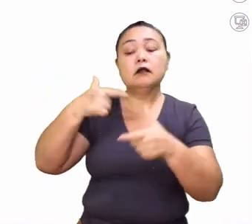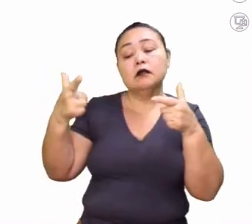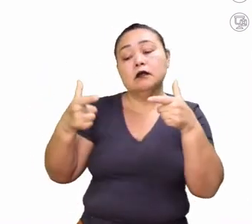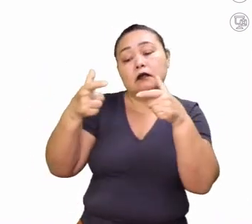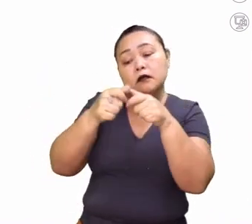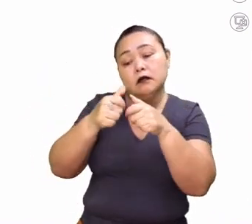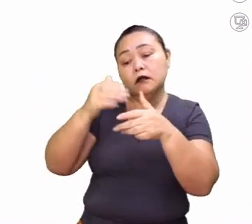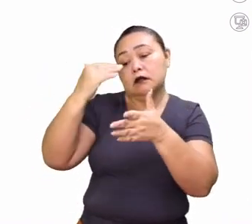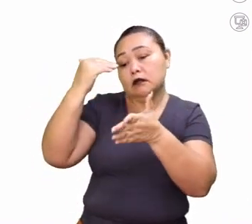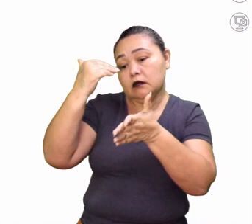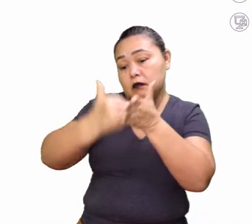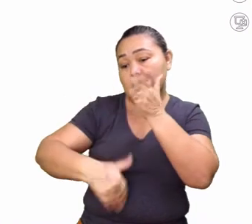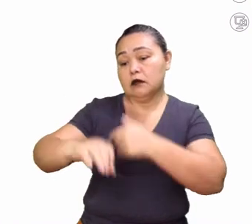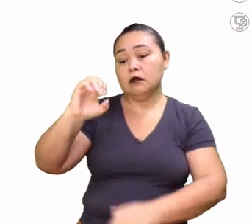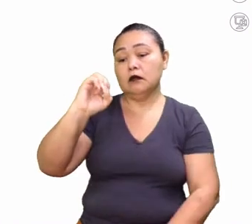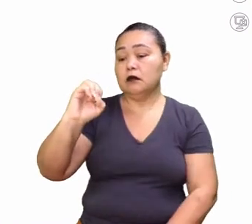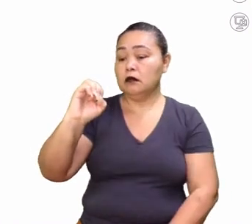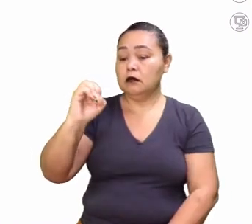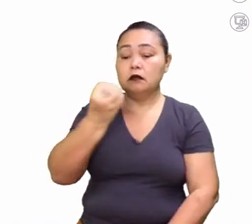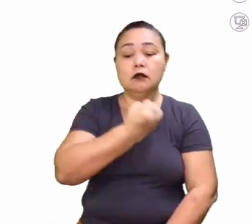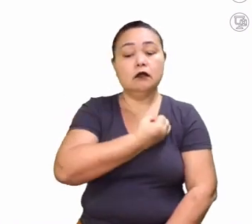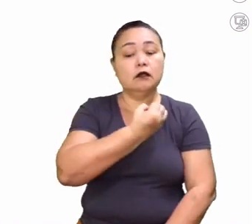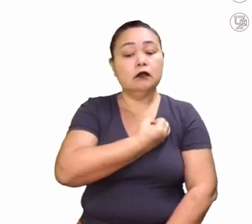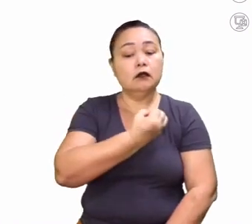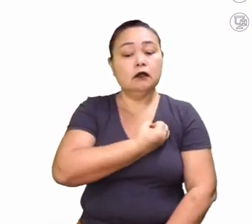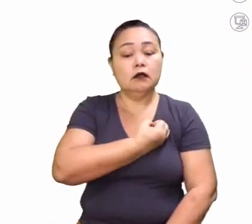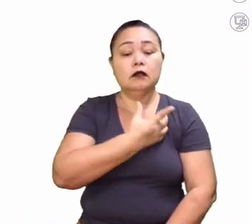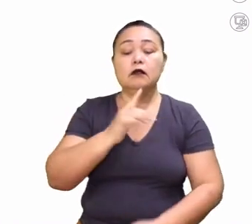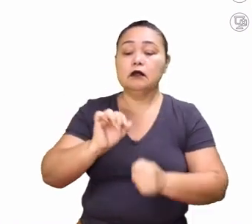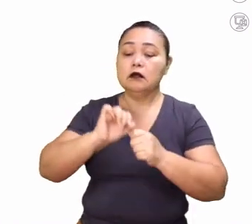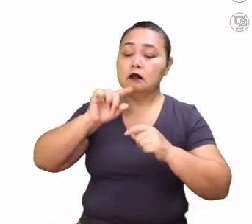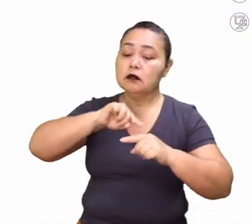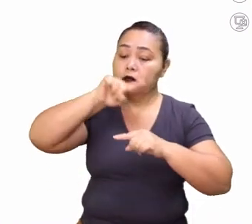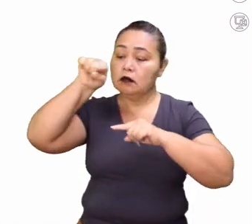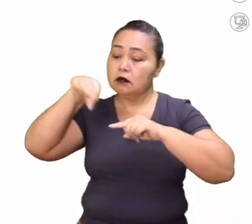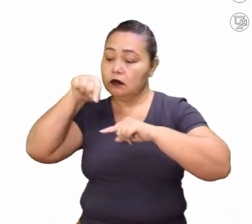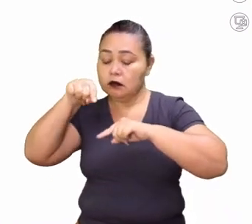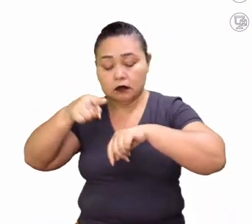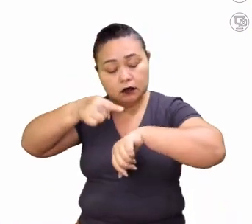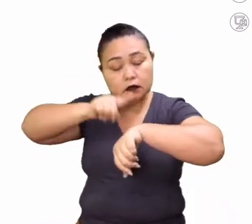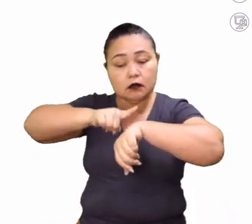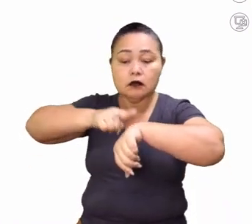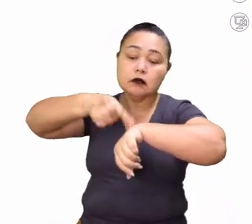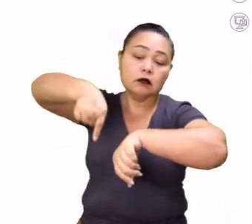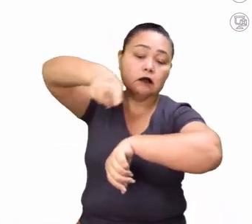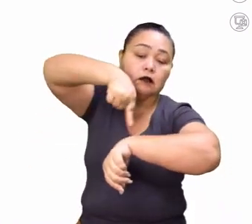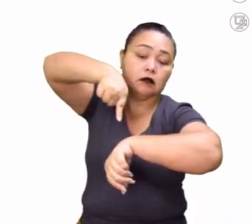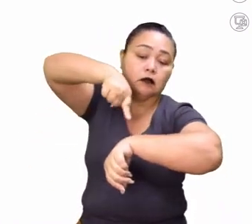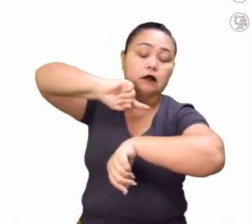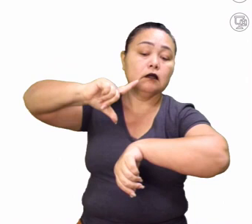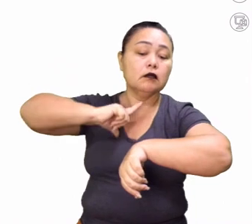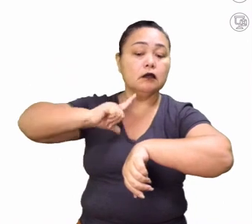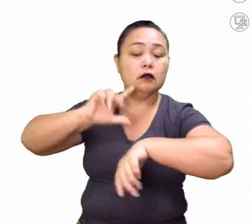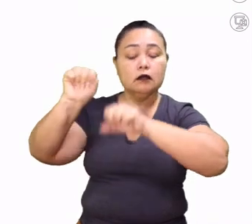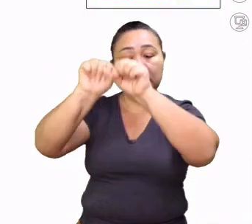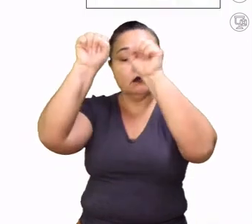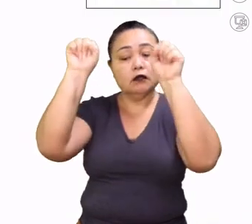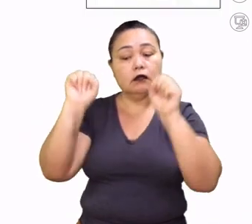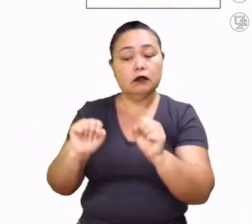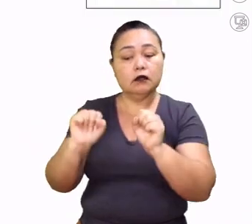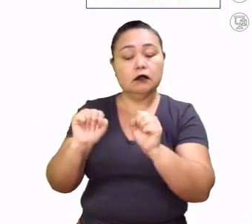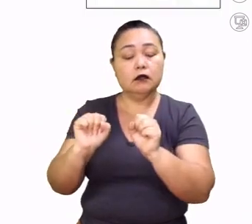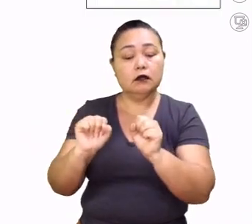menor que zero Ok olha aí antihorário e e horário então aqui horário o sistema